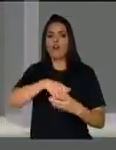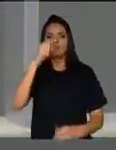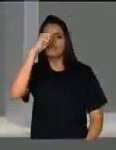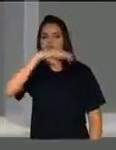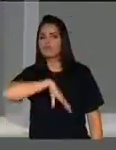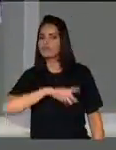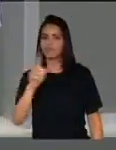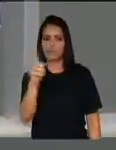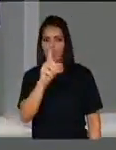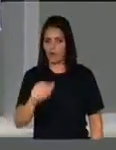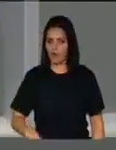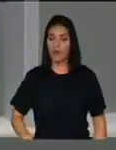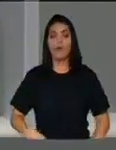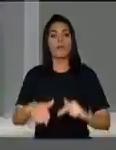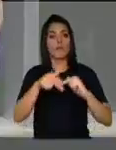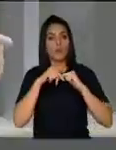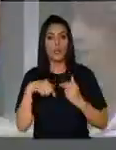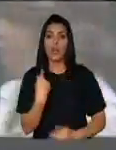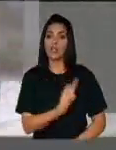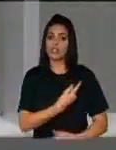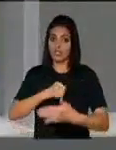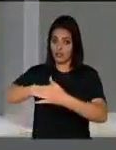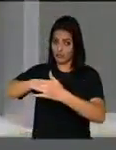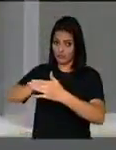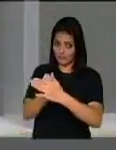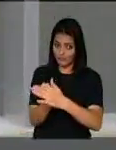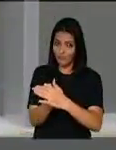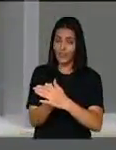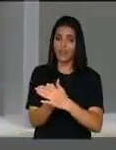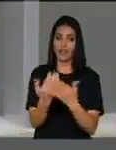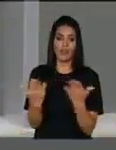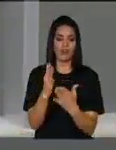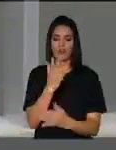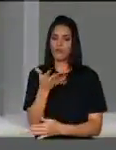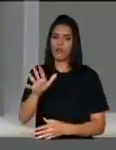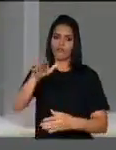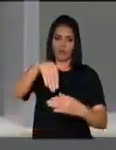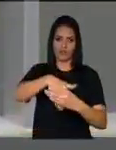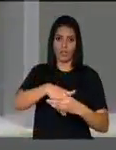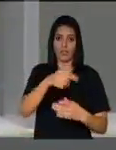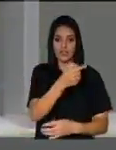afogadilho. E é por essa razão que nós estamos indicando a obstrução. E a